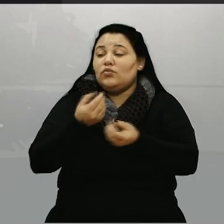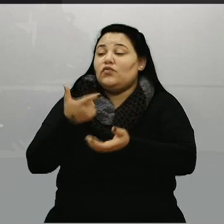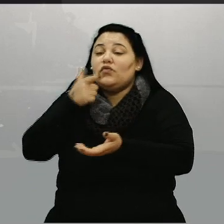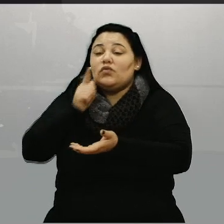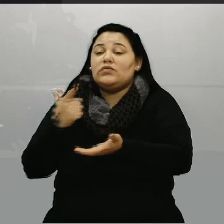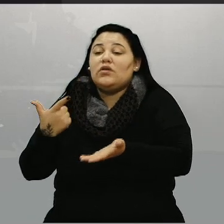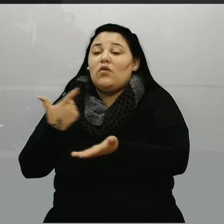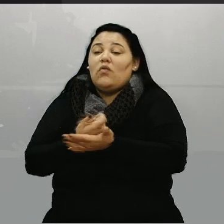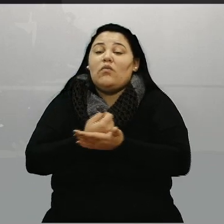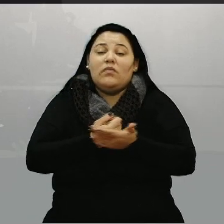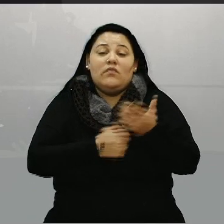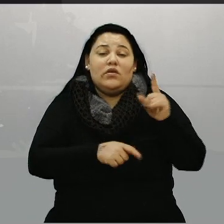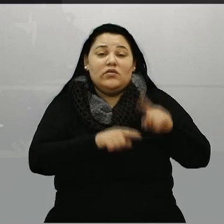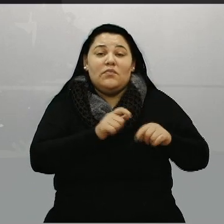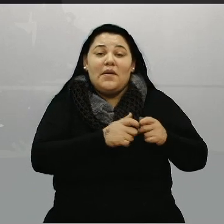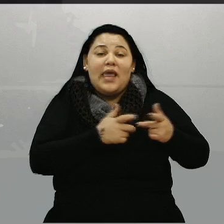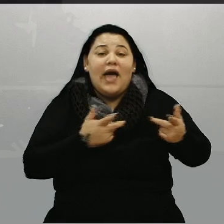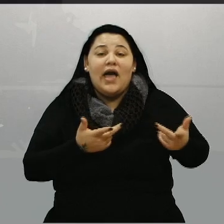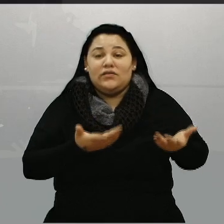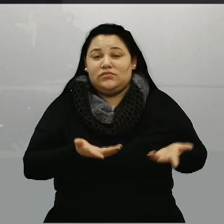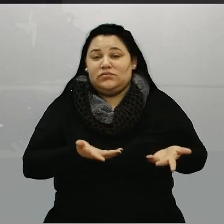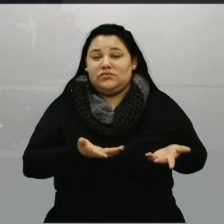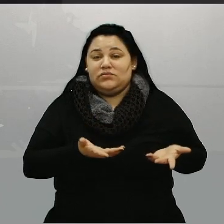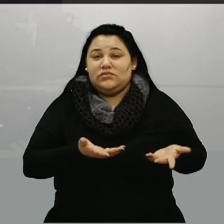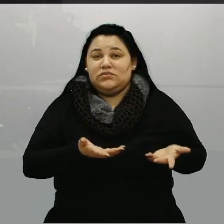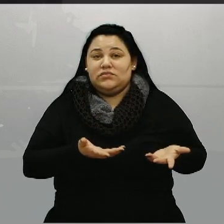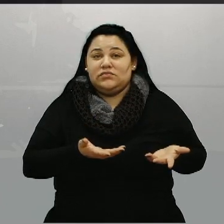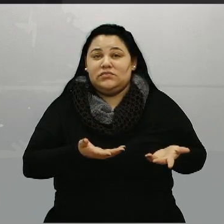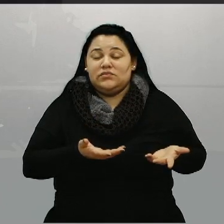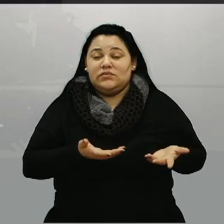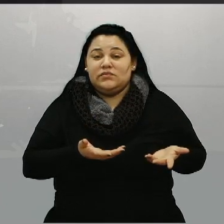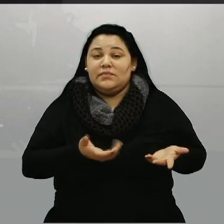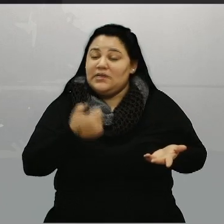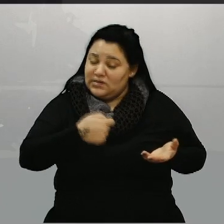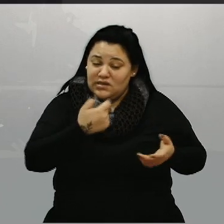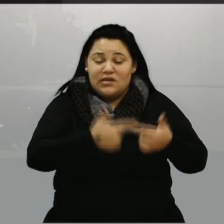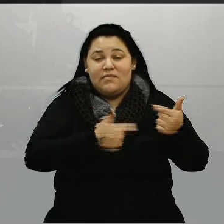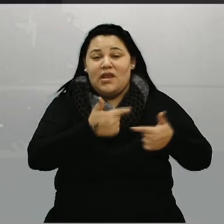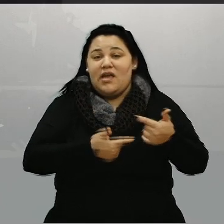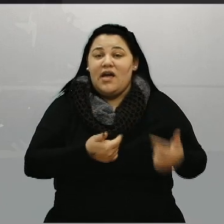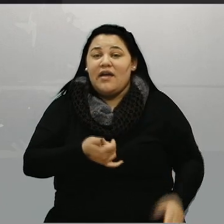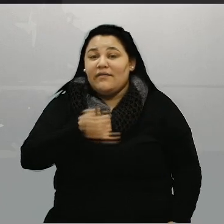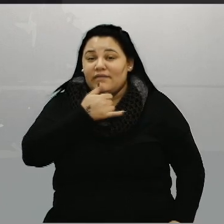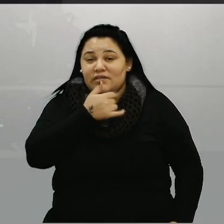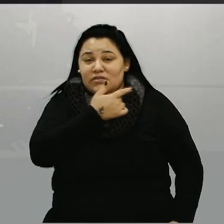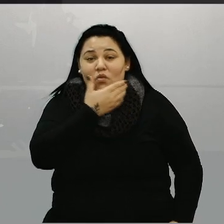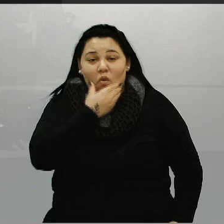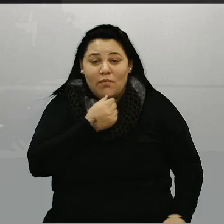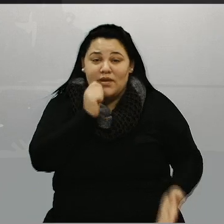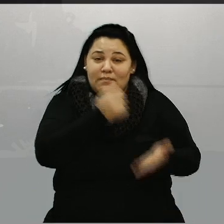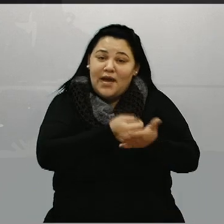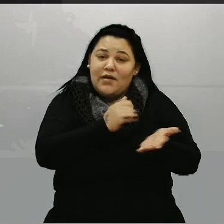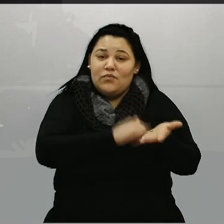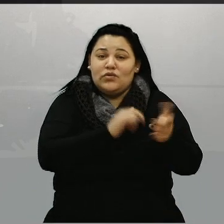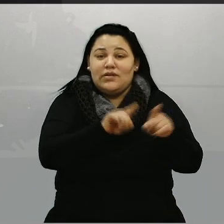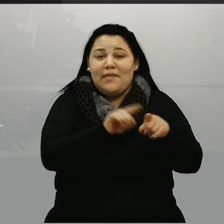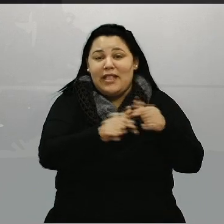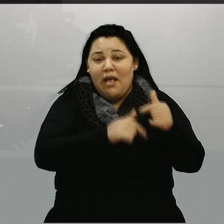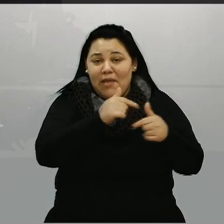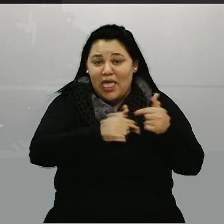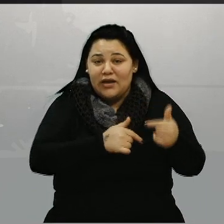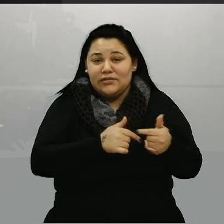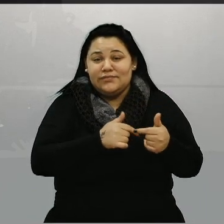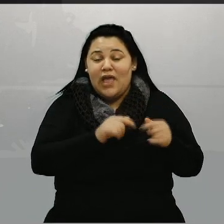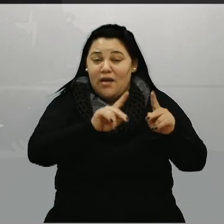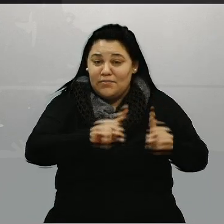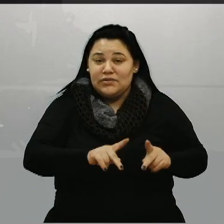no mercado? Como é que ele vai sobreviver se ele não entrar? Aí, infelizmente, aquele rapaz que paga impostos está ali trabalhando, que é o pessoal